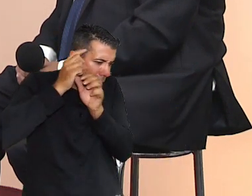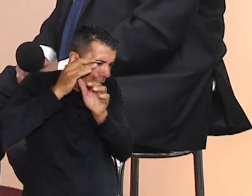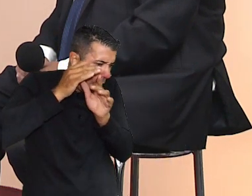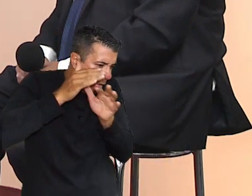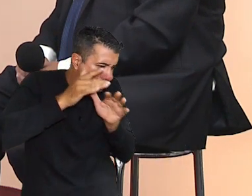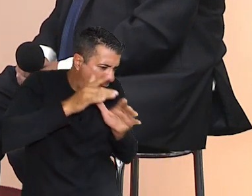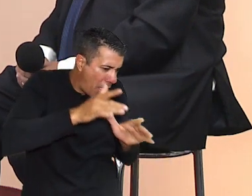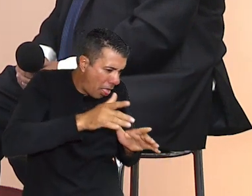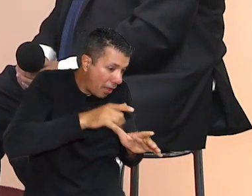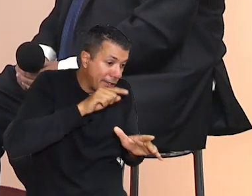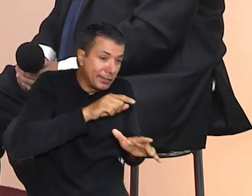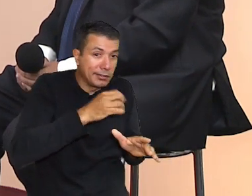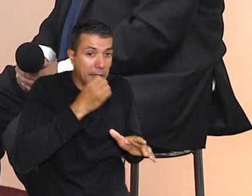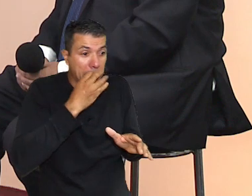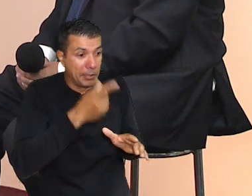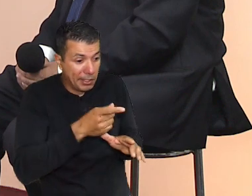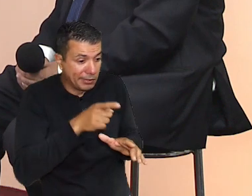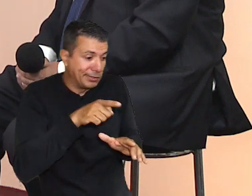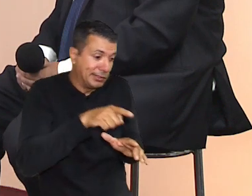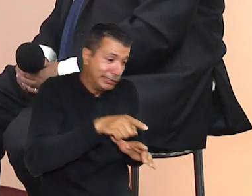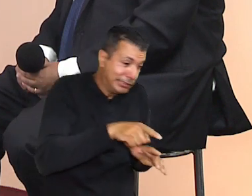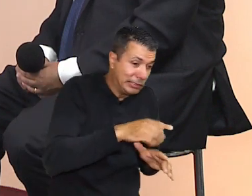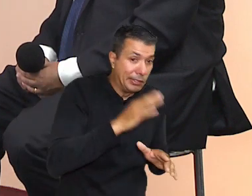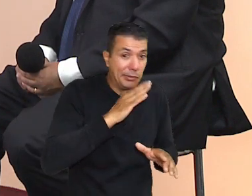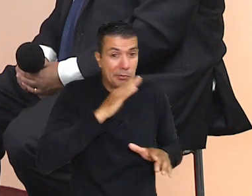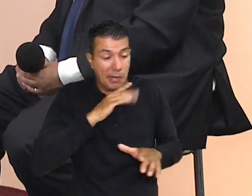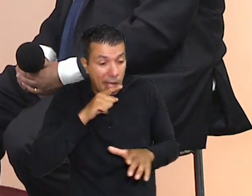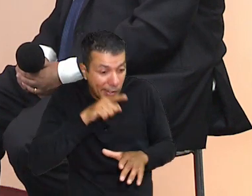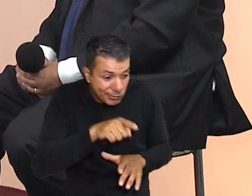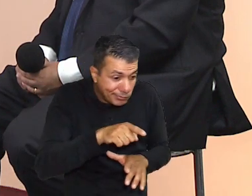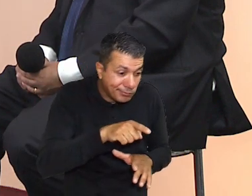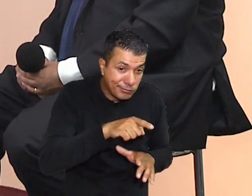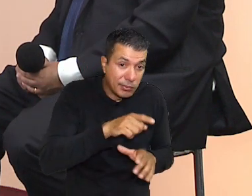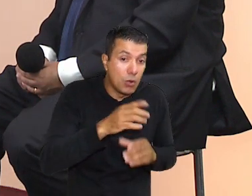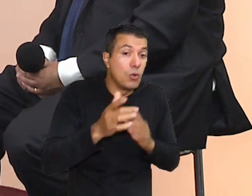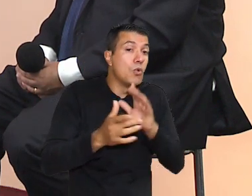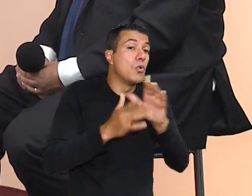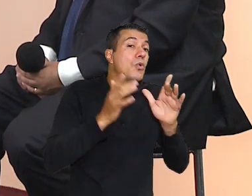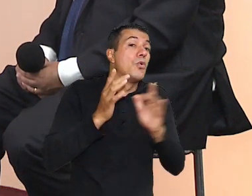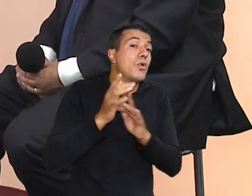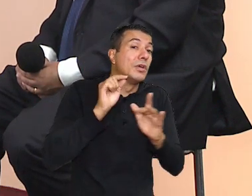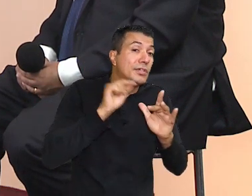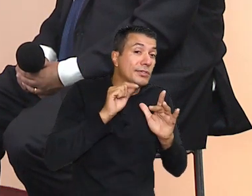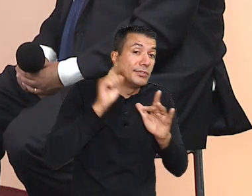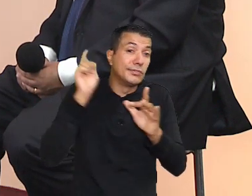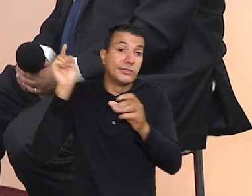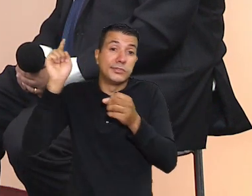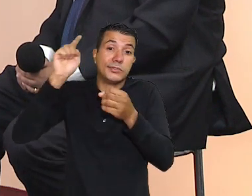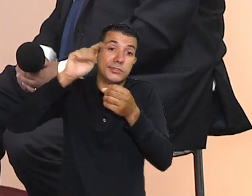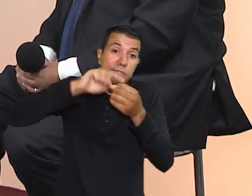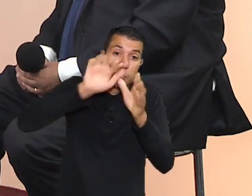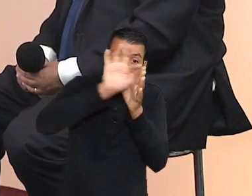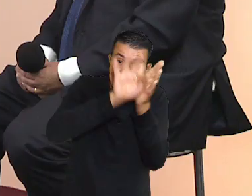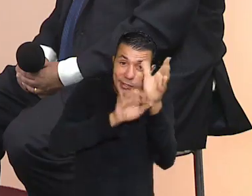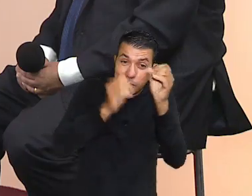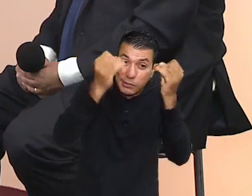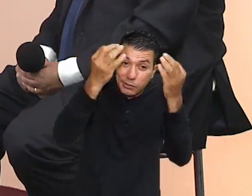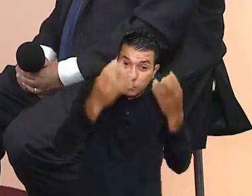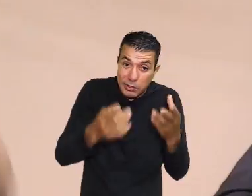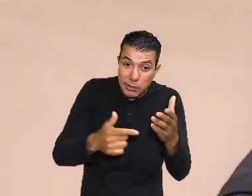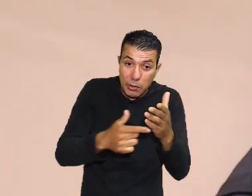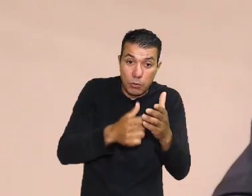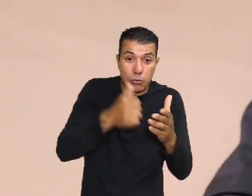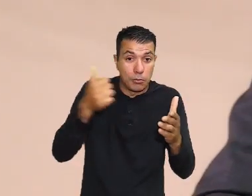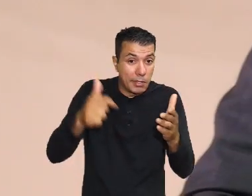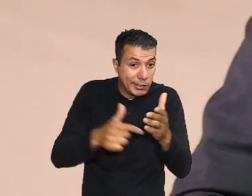o bem para a ressurreição da vida, e os que tiverem praticado o mal para a ressurreição do juízo. O texto diz de duas